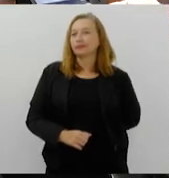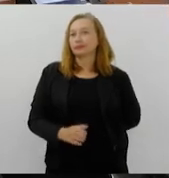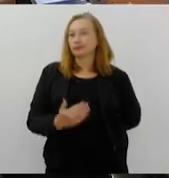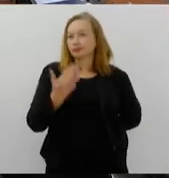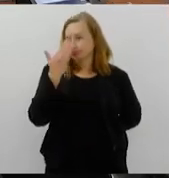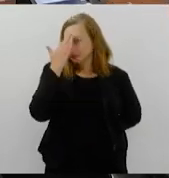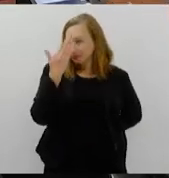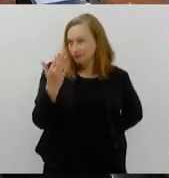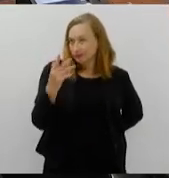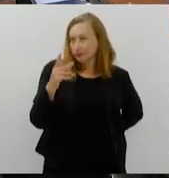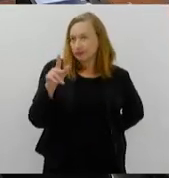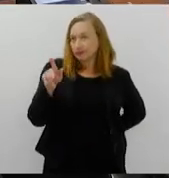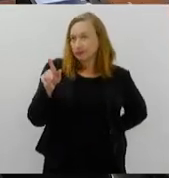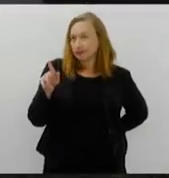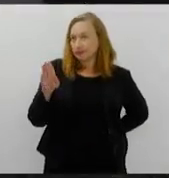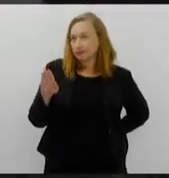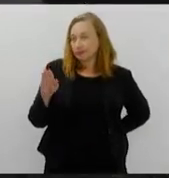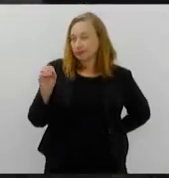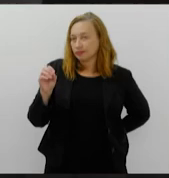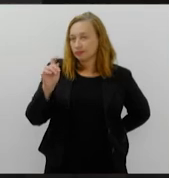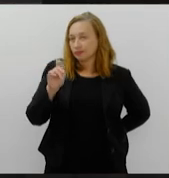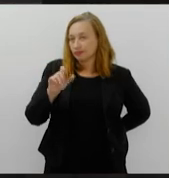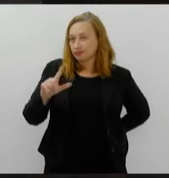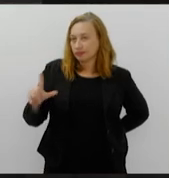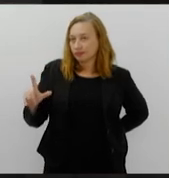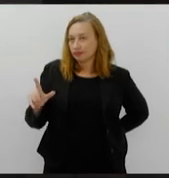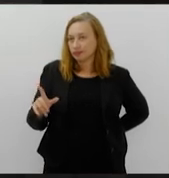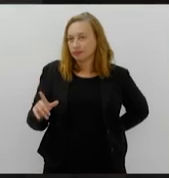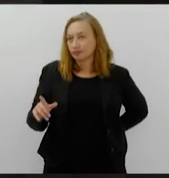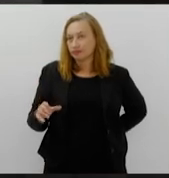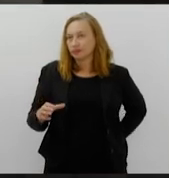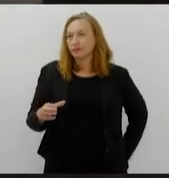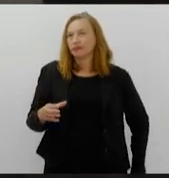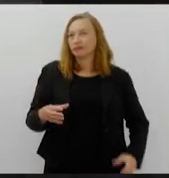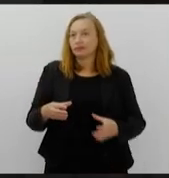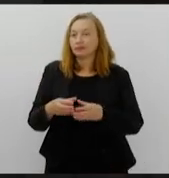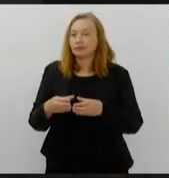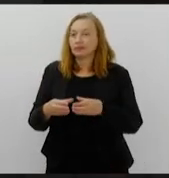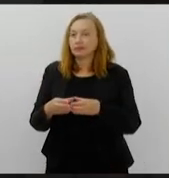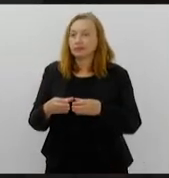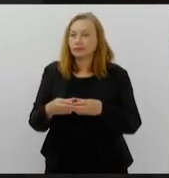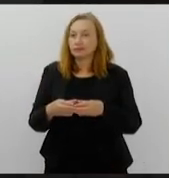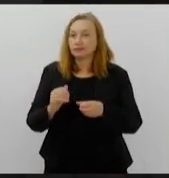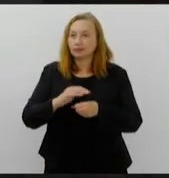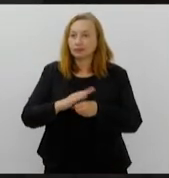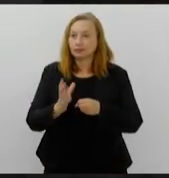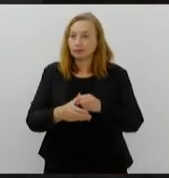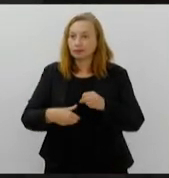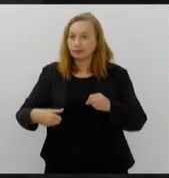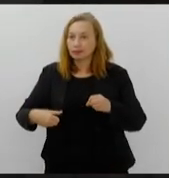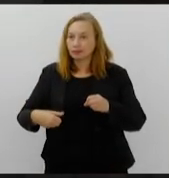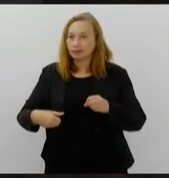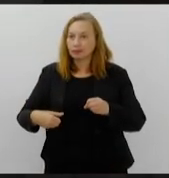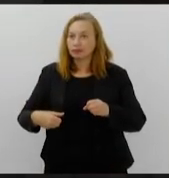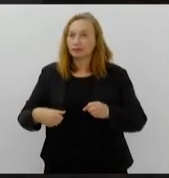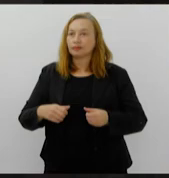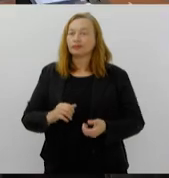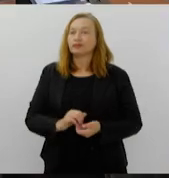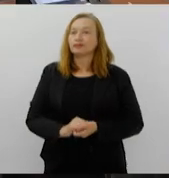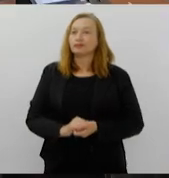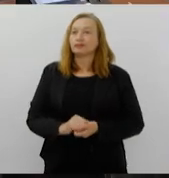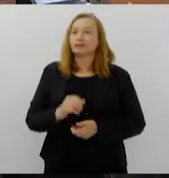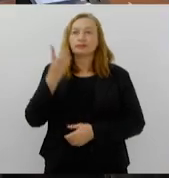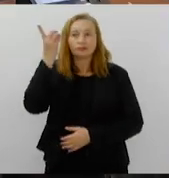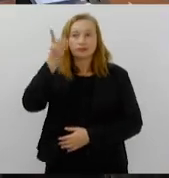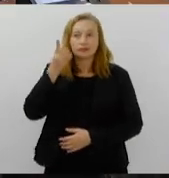Obrigado, Pobel. Pela Comissão de Saneamento Ambiental, deputado Jari Oliveira.